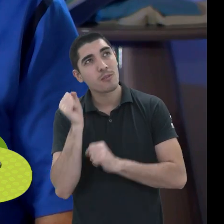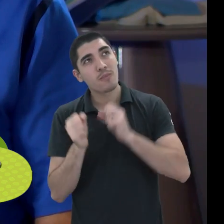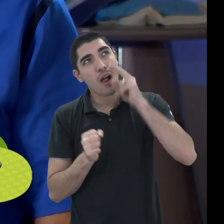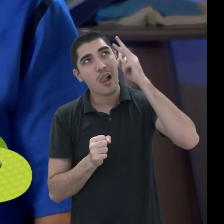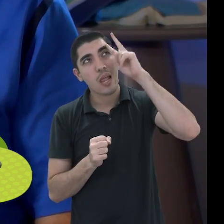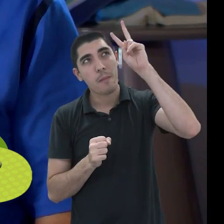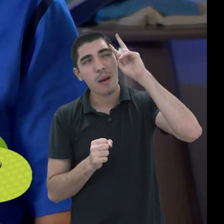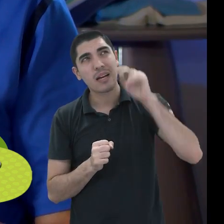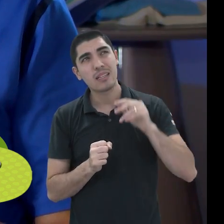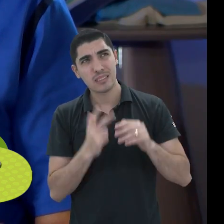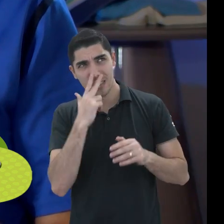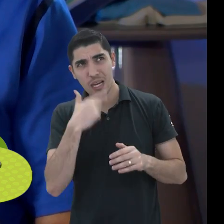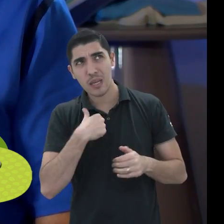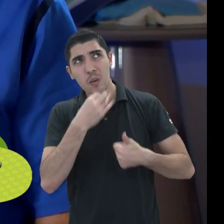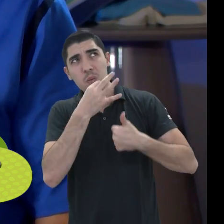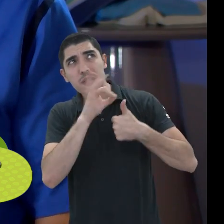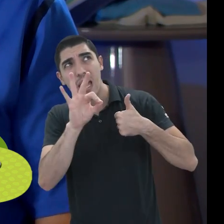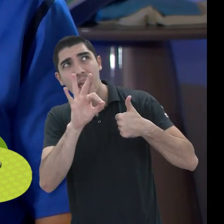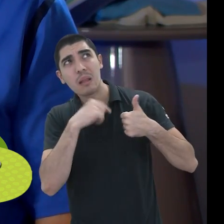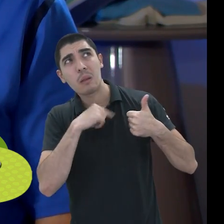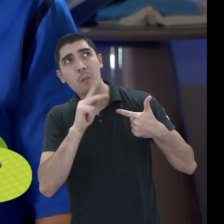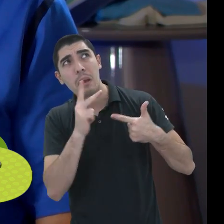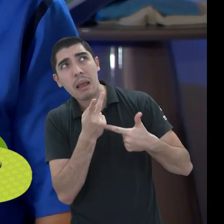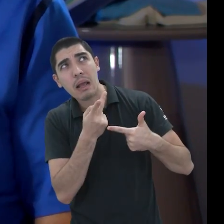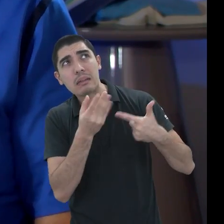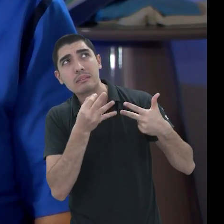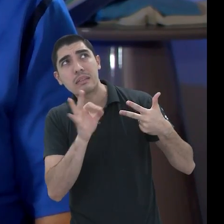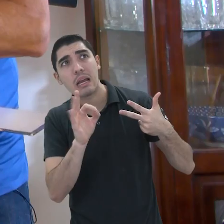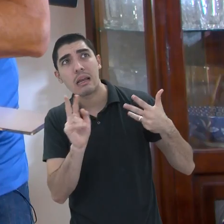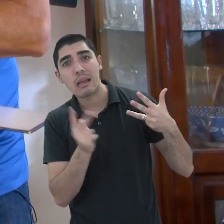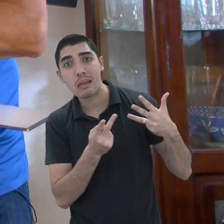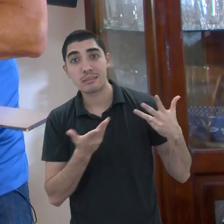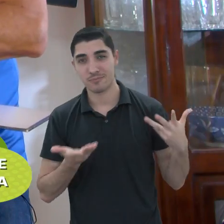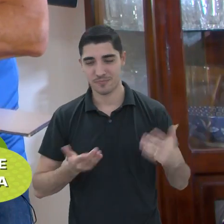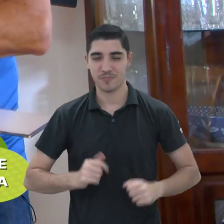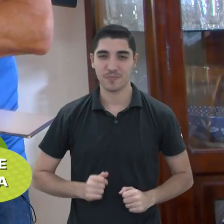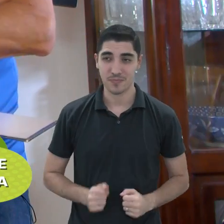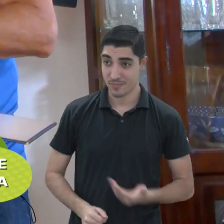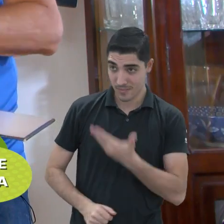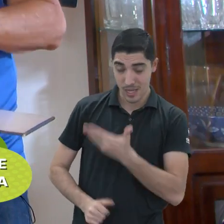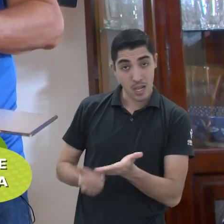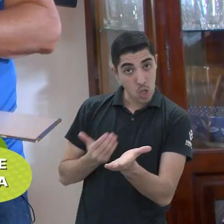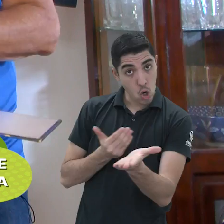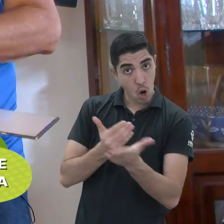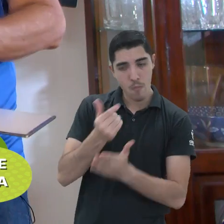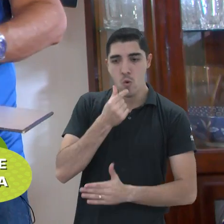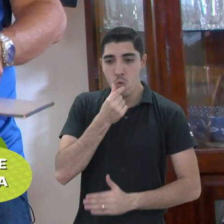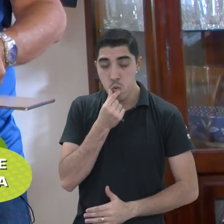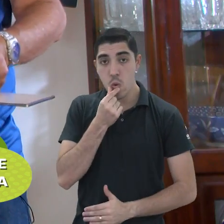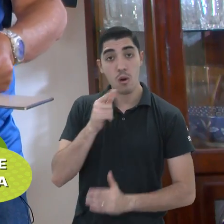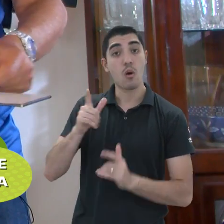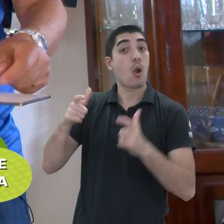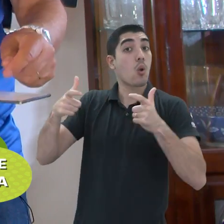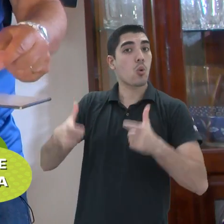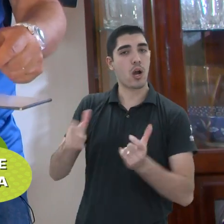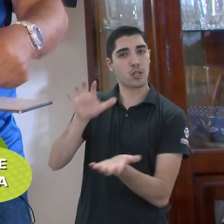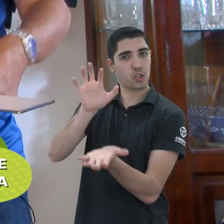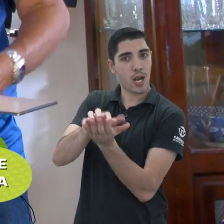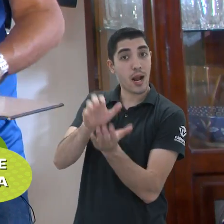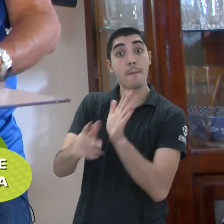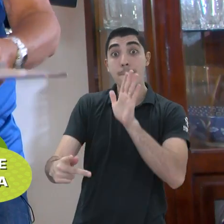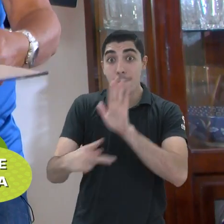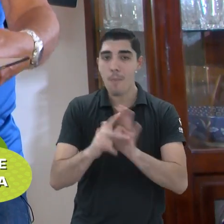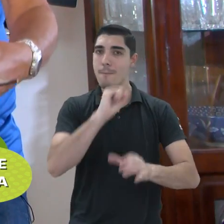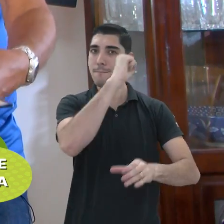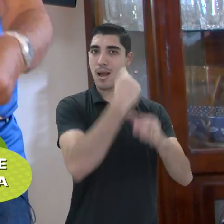ele verificar, eu acertei, eu errei. Emídio começou nas quadras de basquete em Jacareí e com